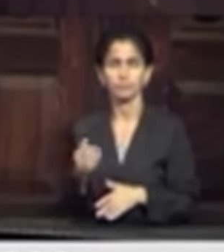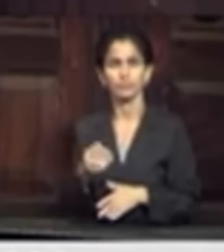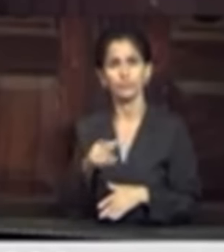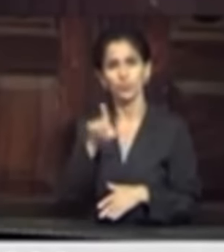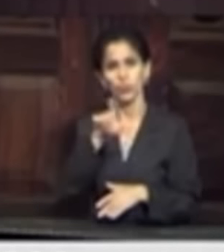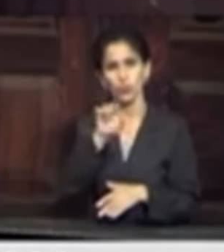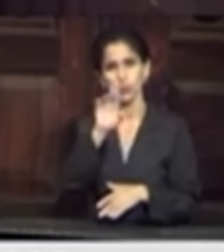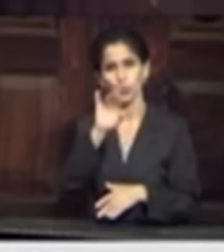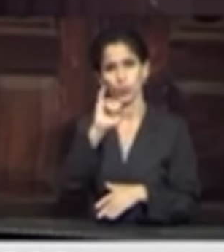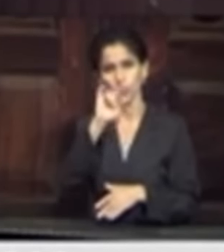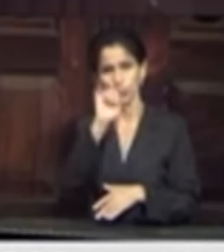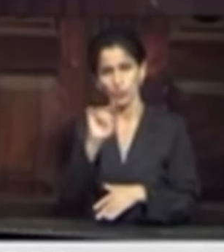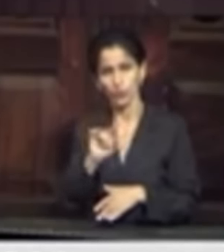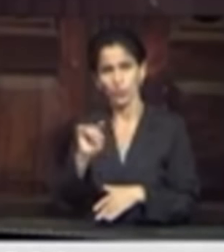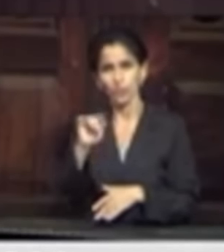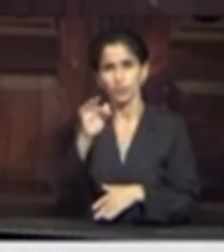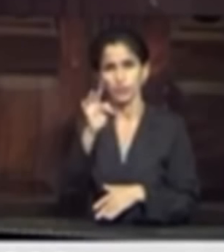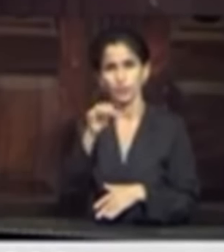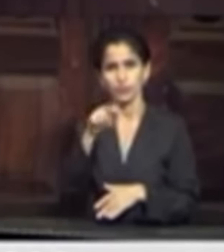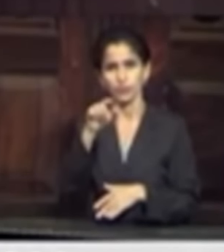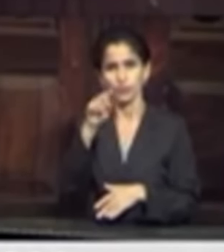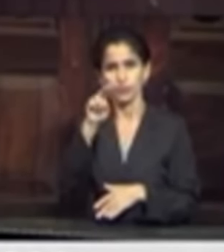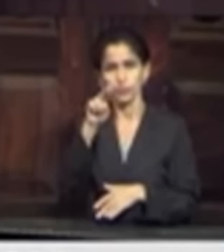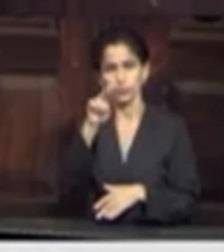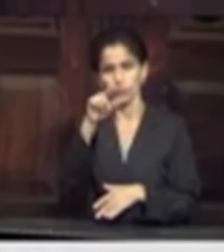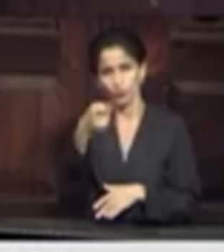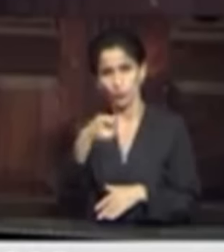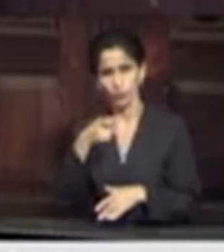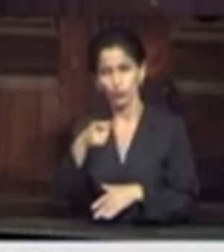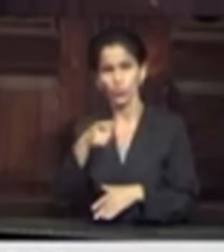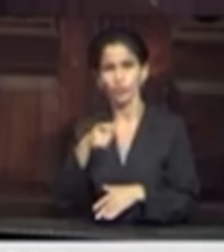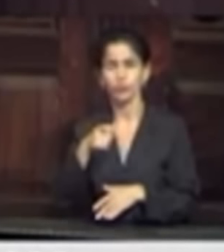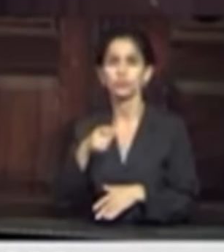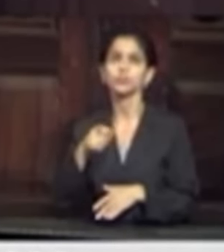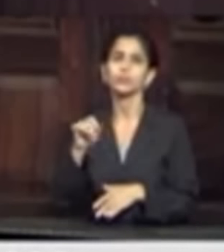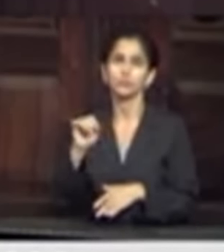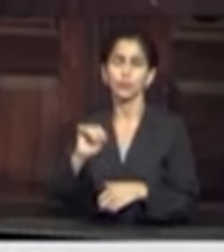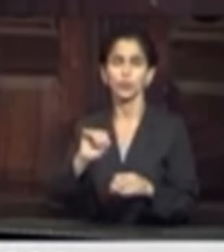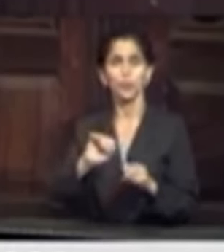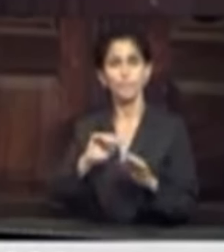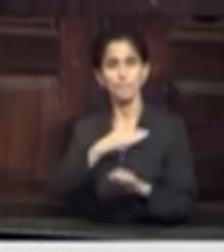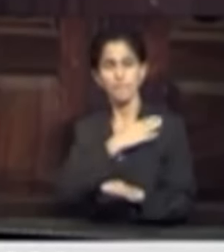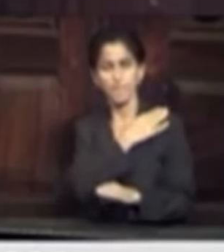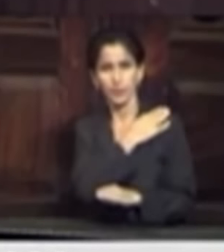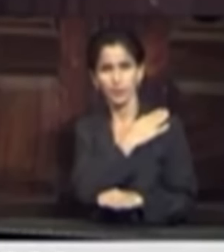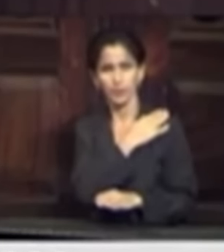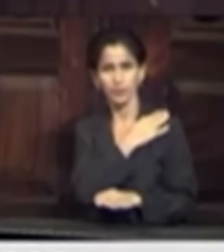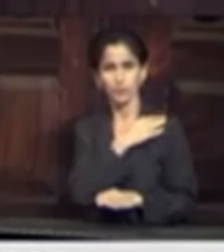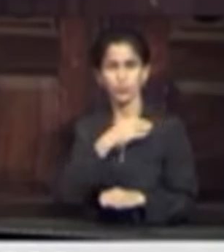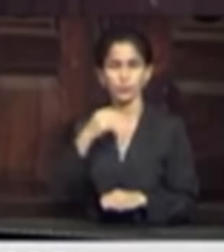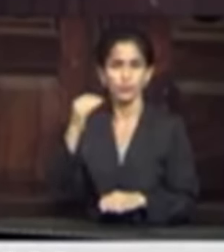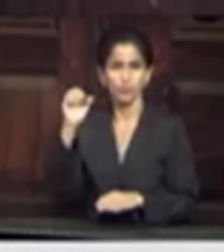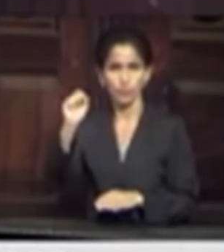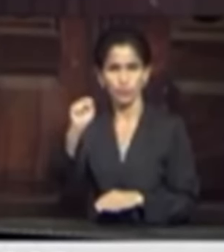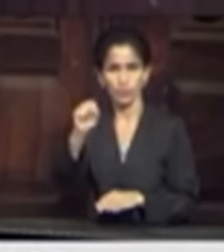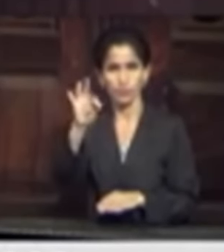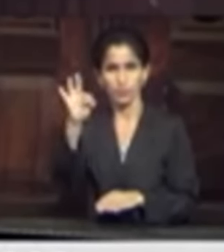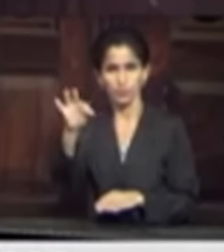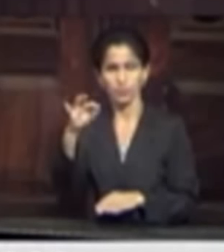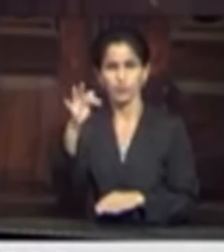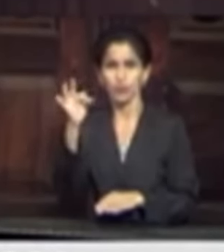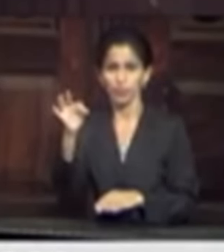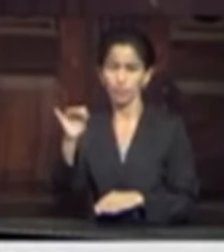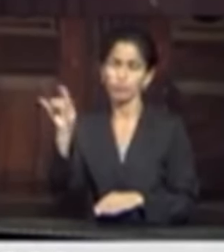Fux, ministro do Supremo, transformar-se em Luiz Foda-se, consultor jurídico. Quero, senhor presidente, para